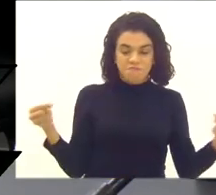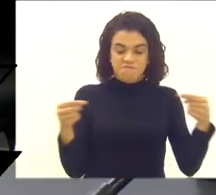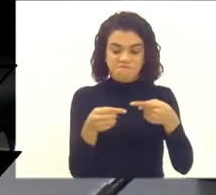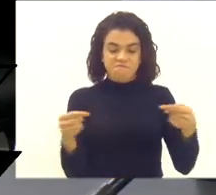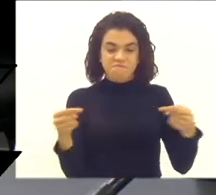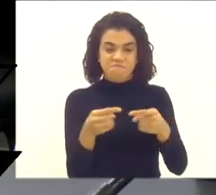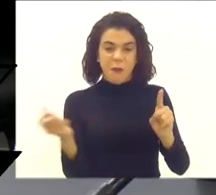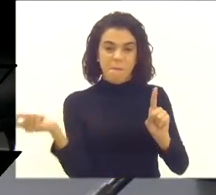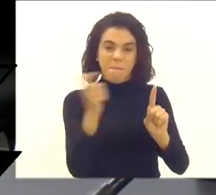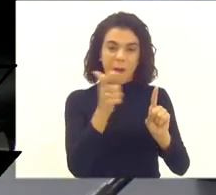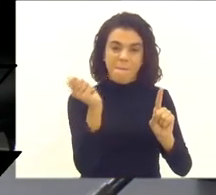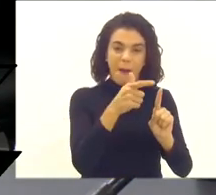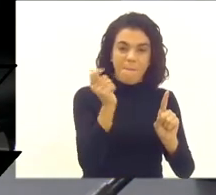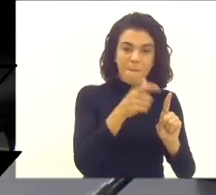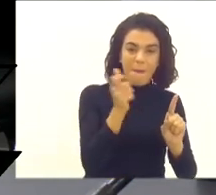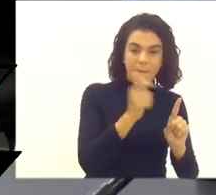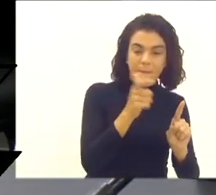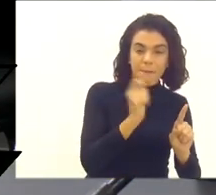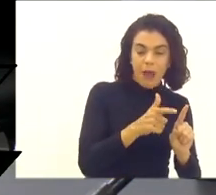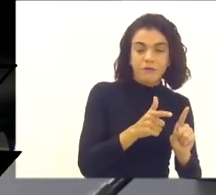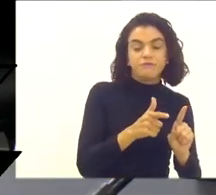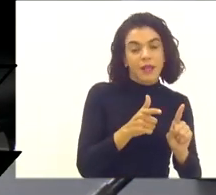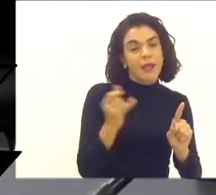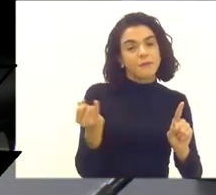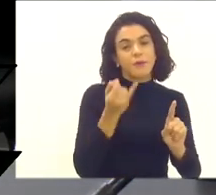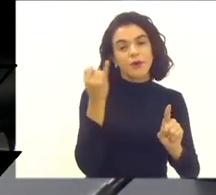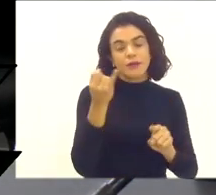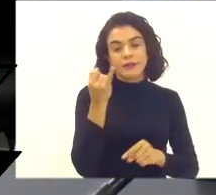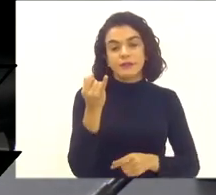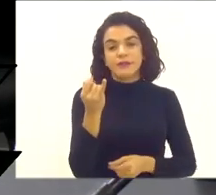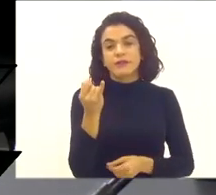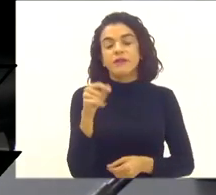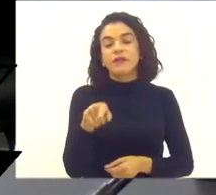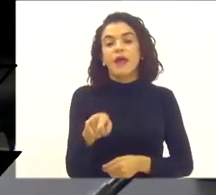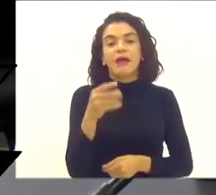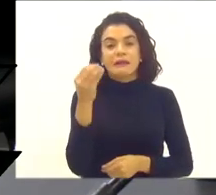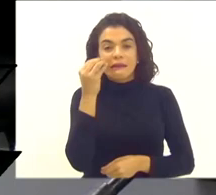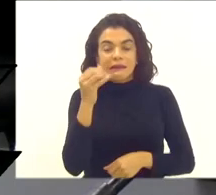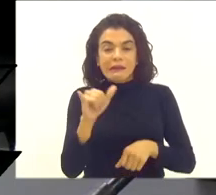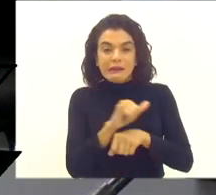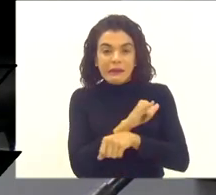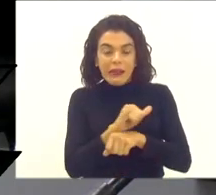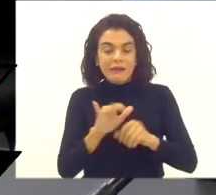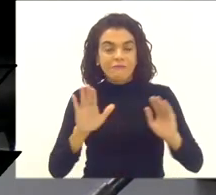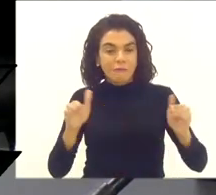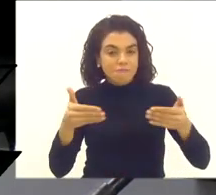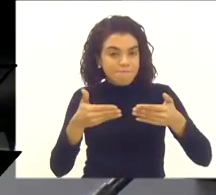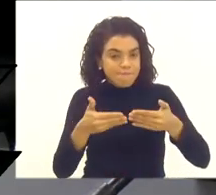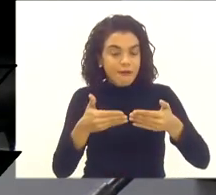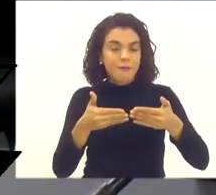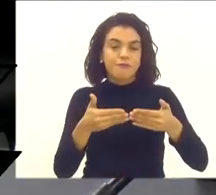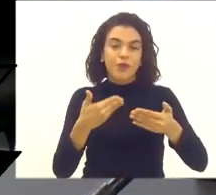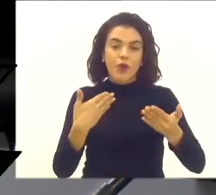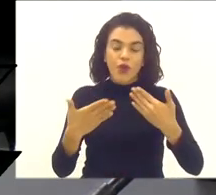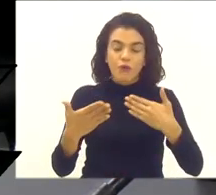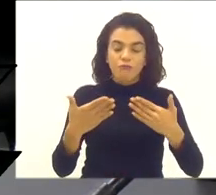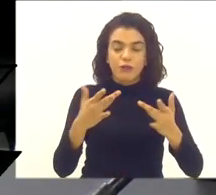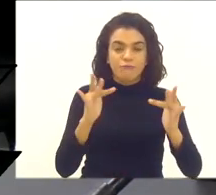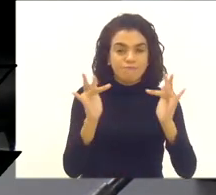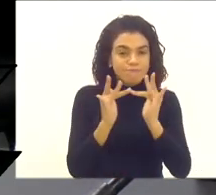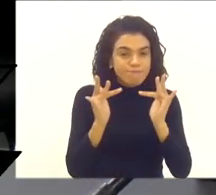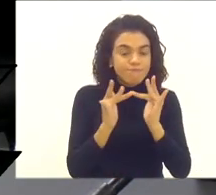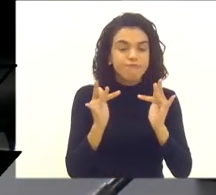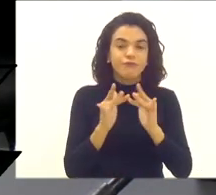como a gente tava falando antes que eu acho que é uma questão muito importante que essa busca de canal direto com as plataformas